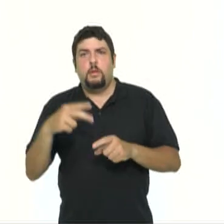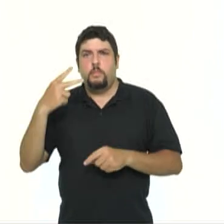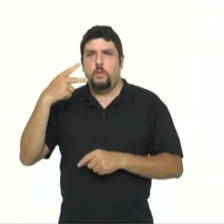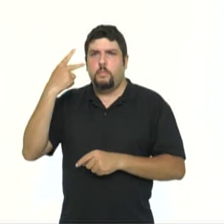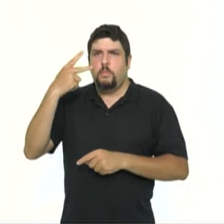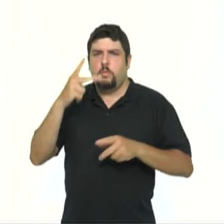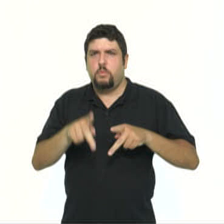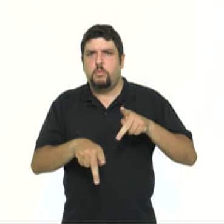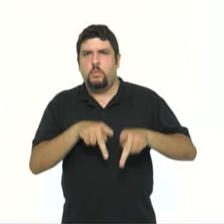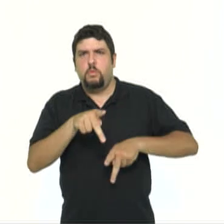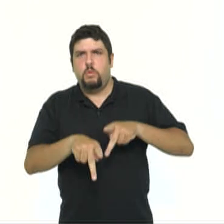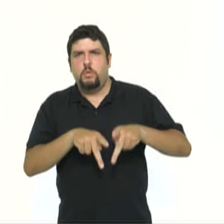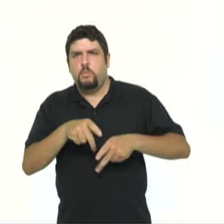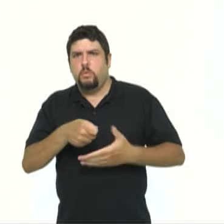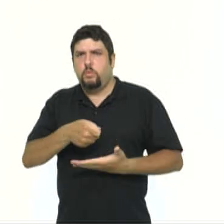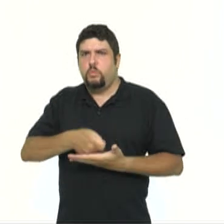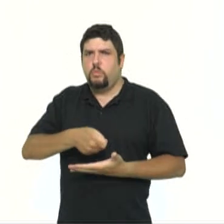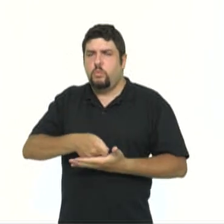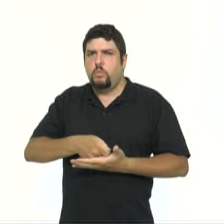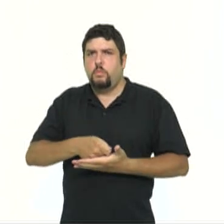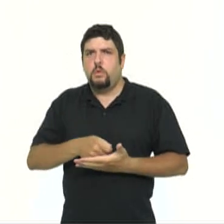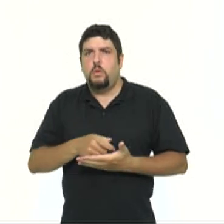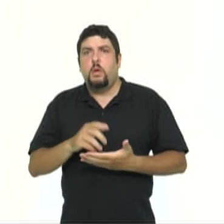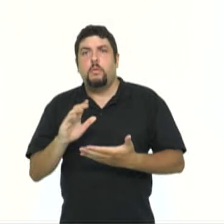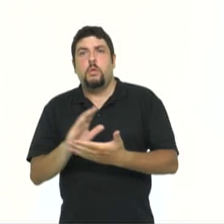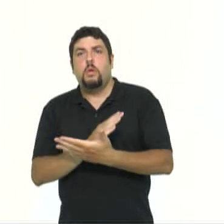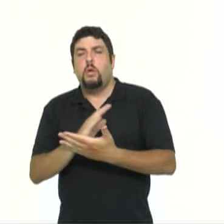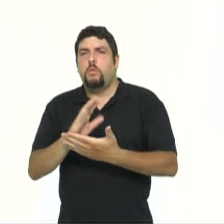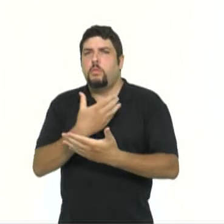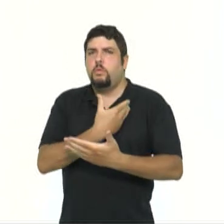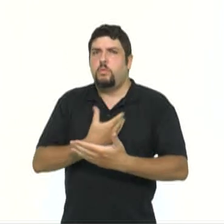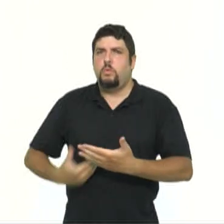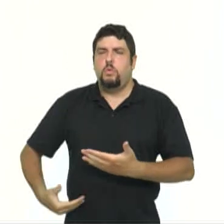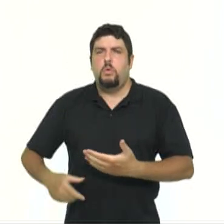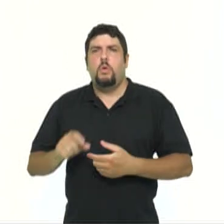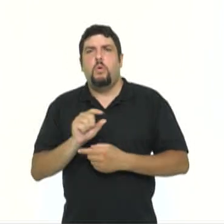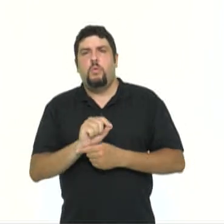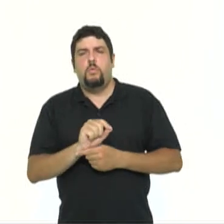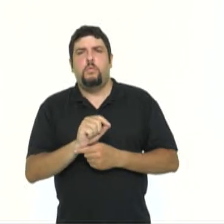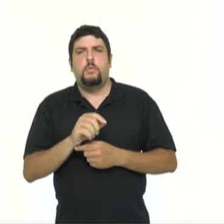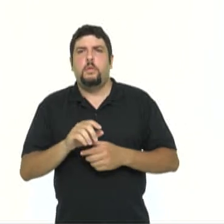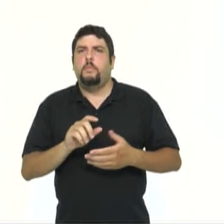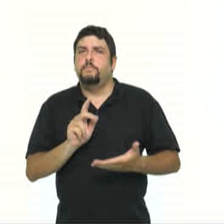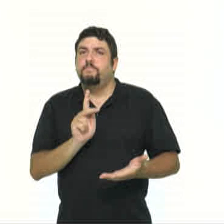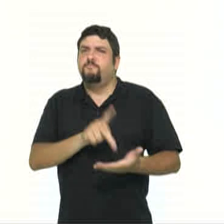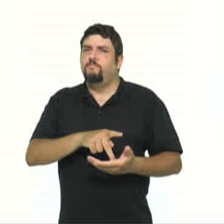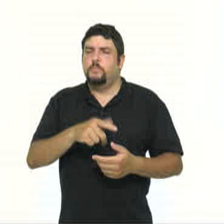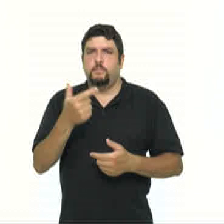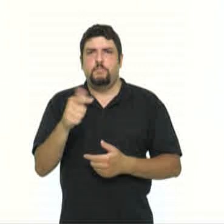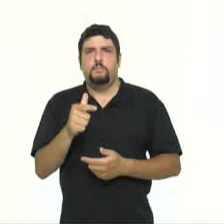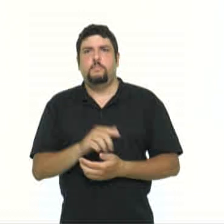públicas ostensivas por parte de algumas gestões, isso não é bem efetivado.